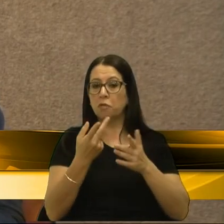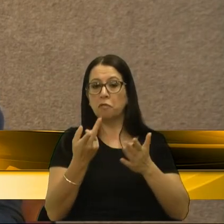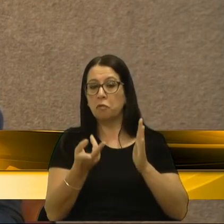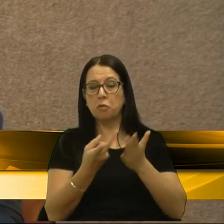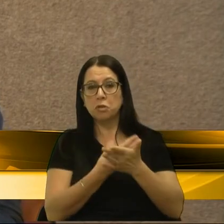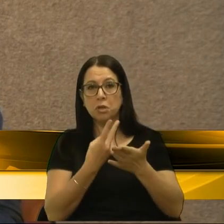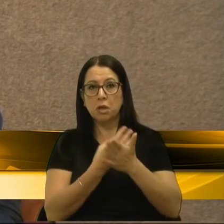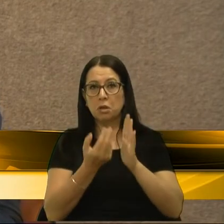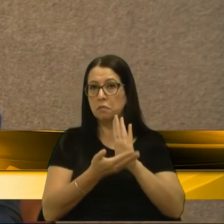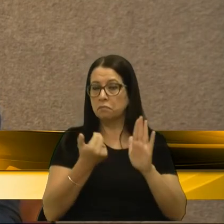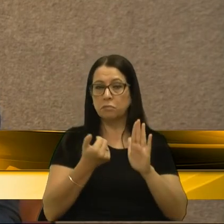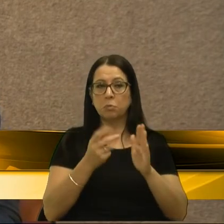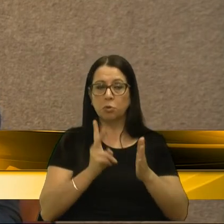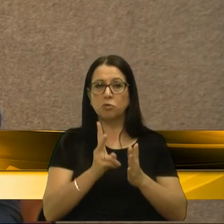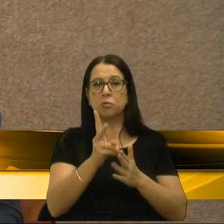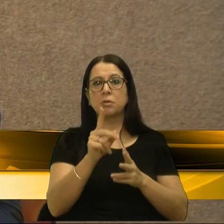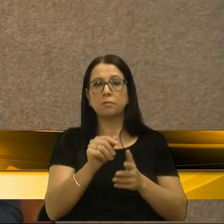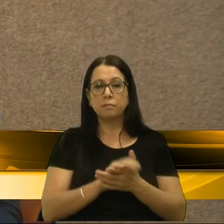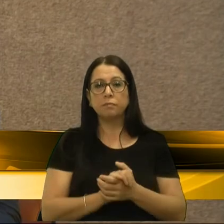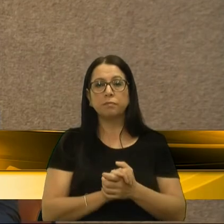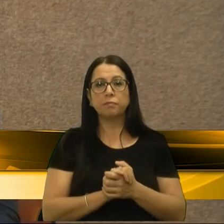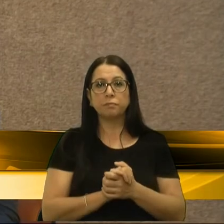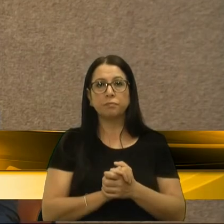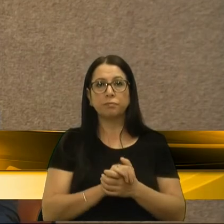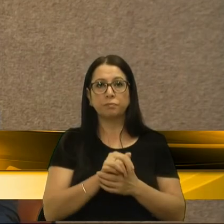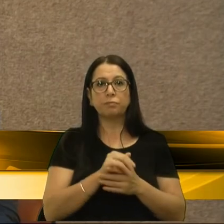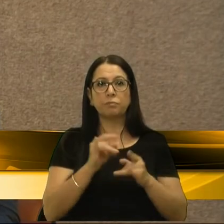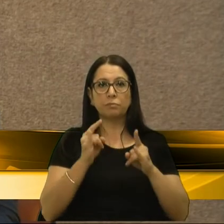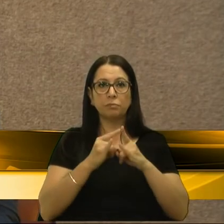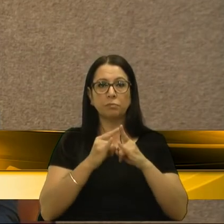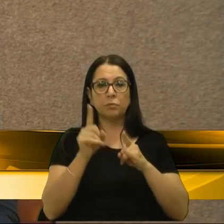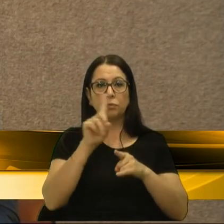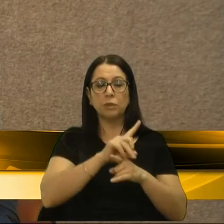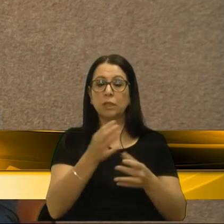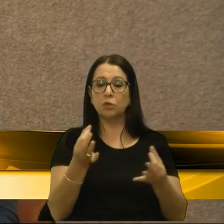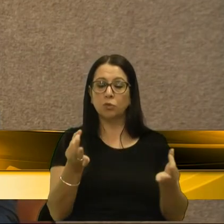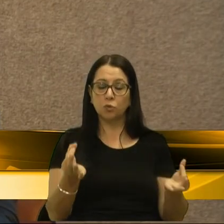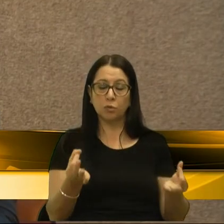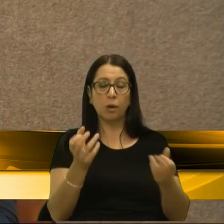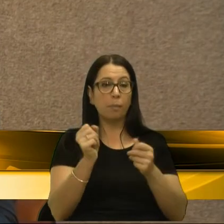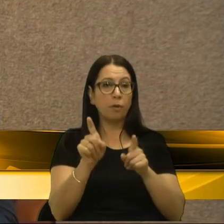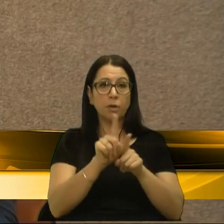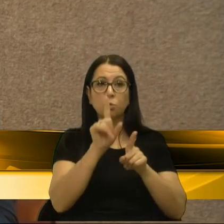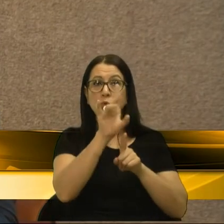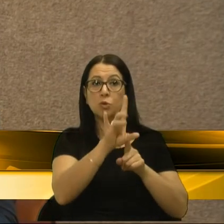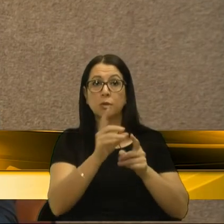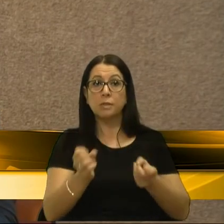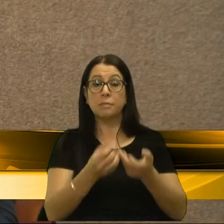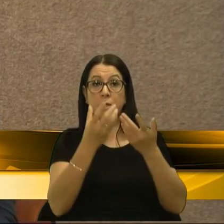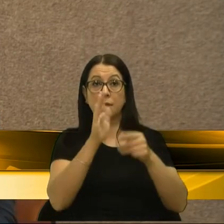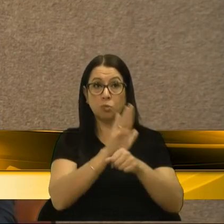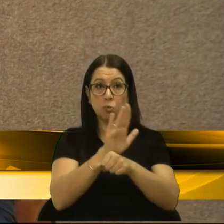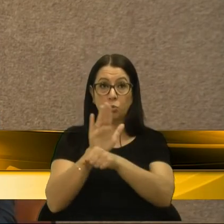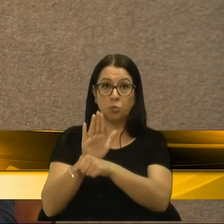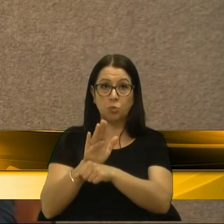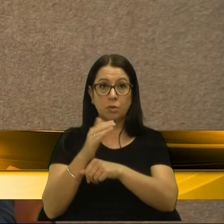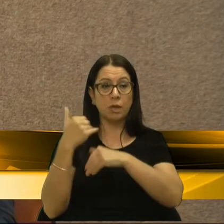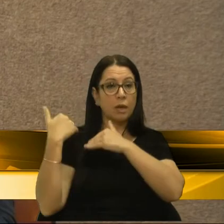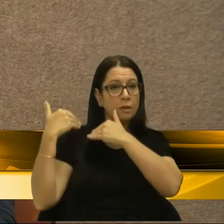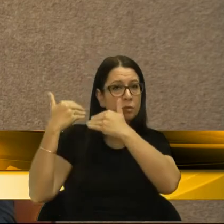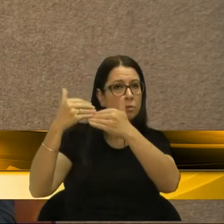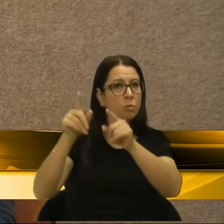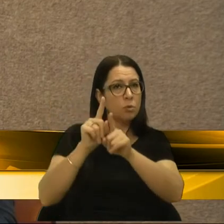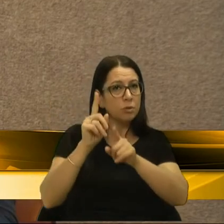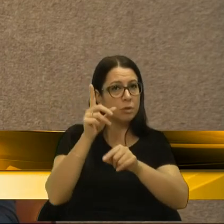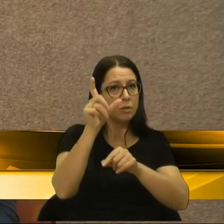ou constitucional para sua tramitação. A instituição do Dia do Ioga pretende, portanto, não apenas celebrar a contribuição que essa tradição pode dar no